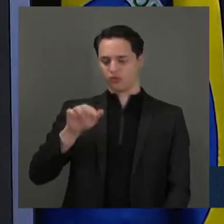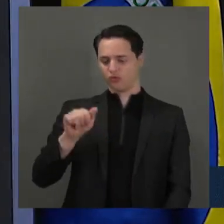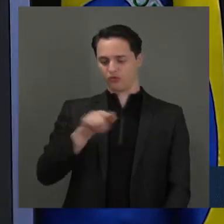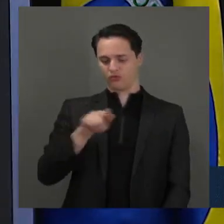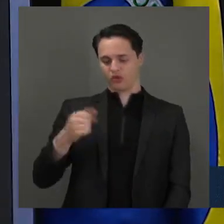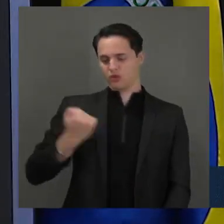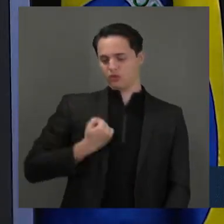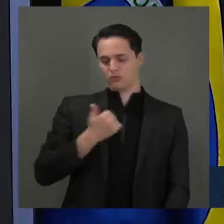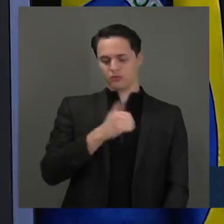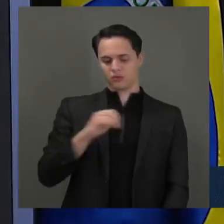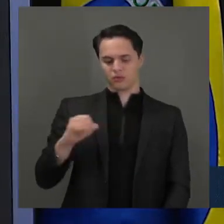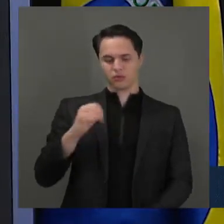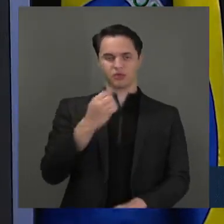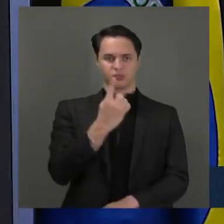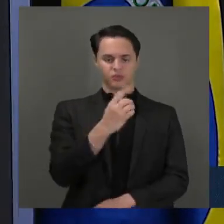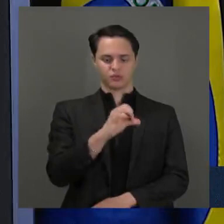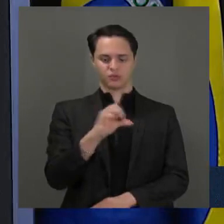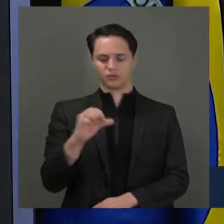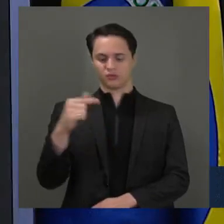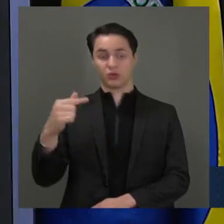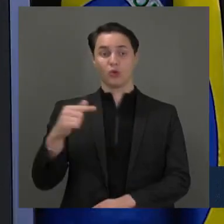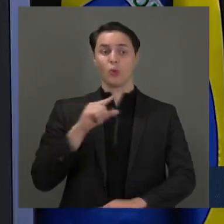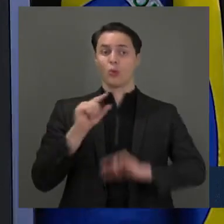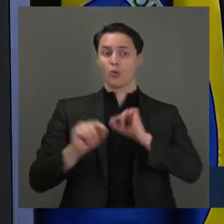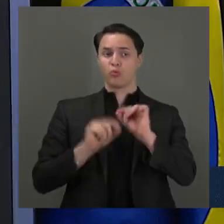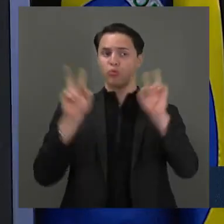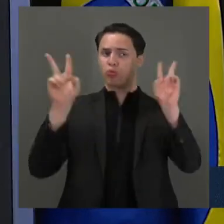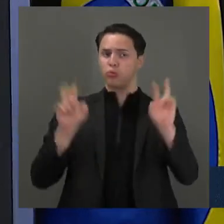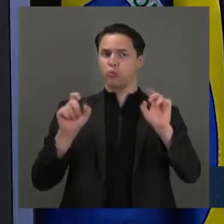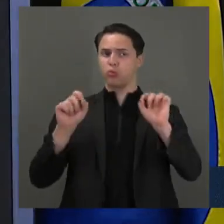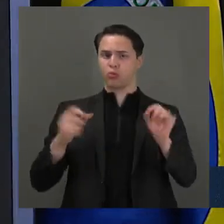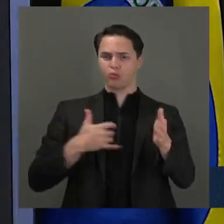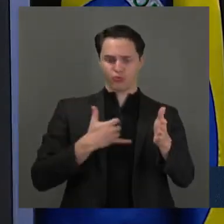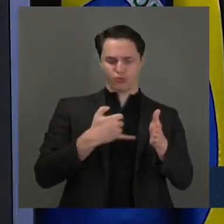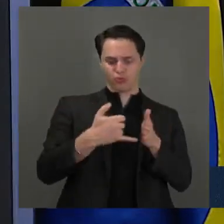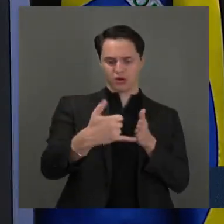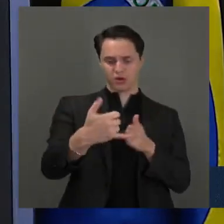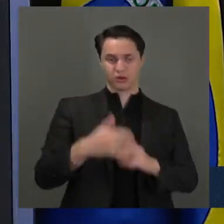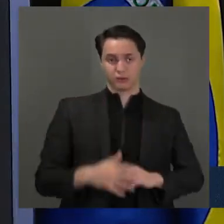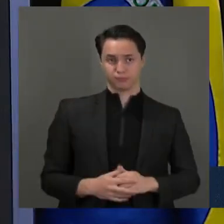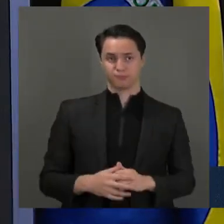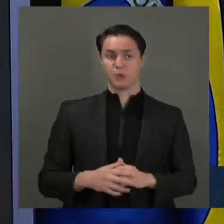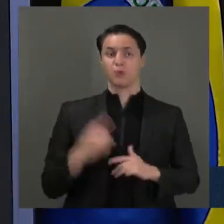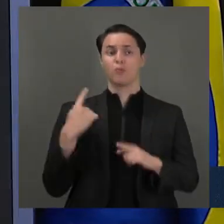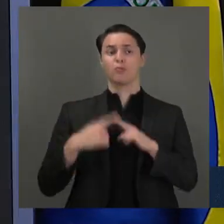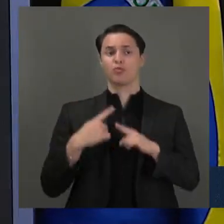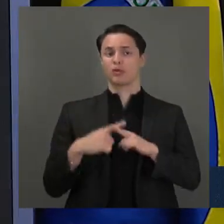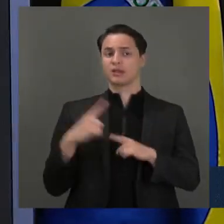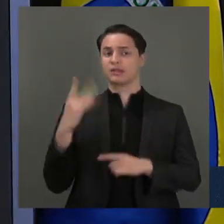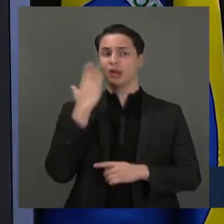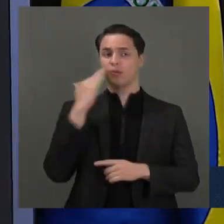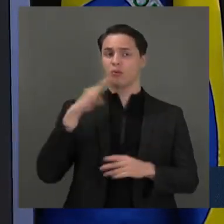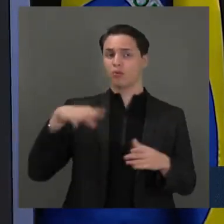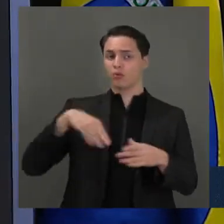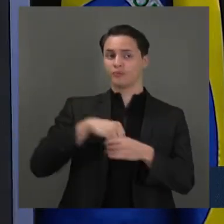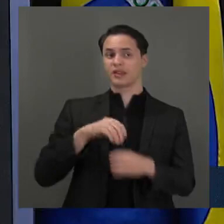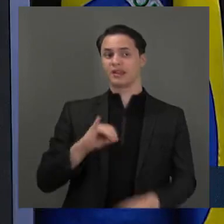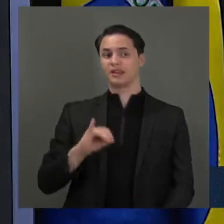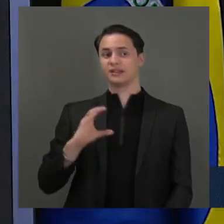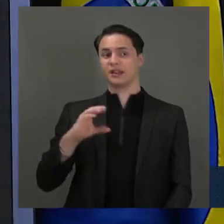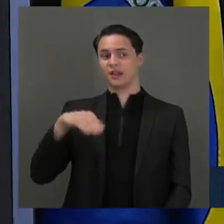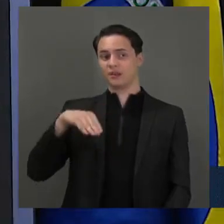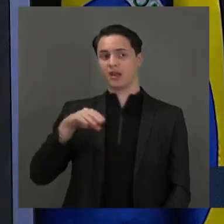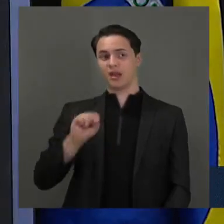de 1997, com relação aos fertilizantes, já que a isenção de ICMS para